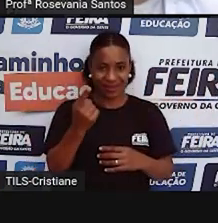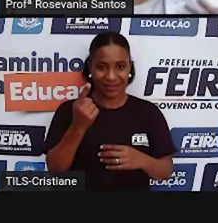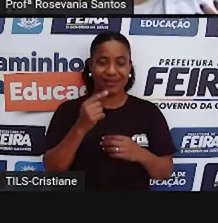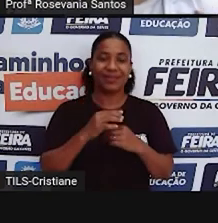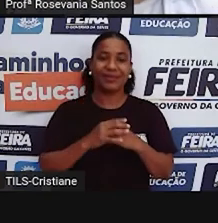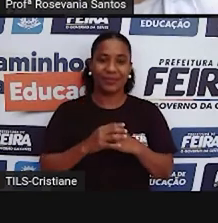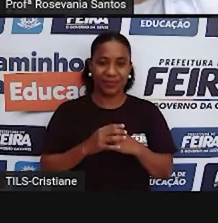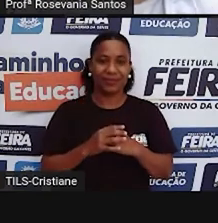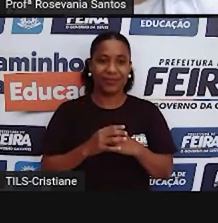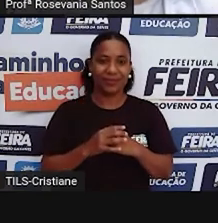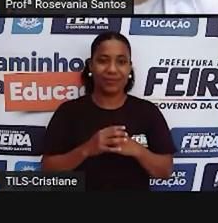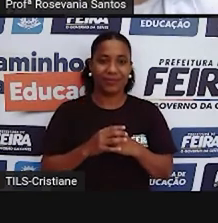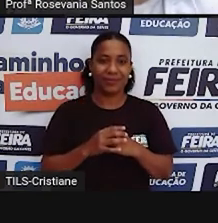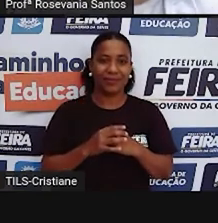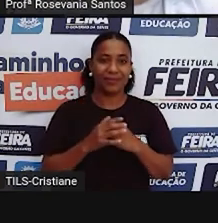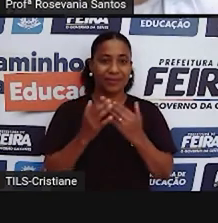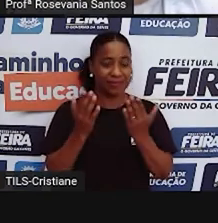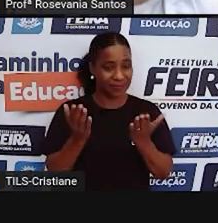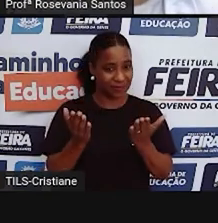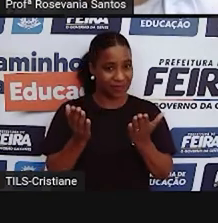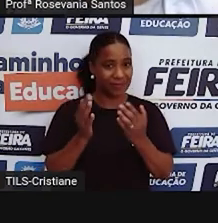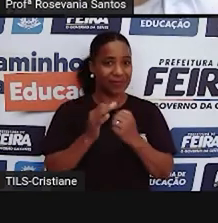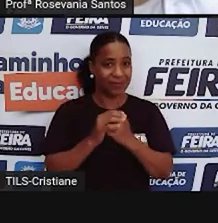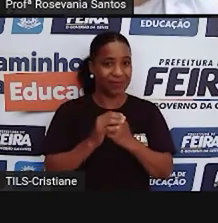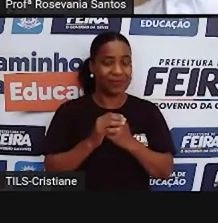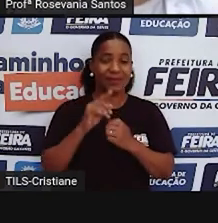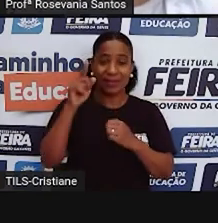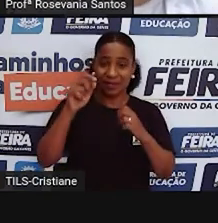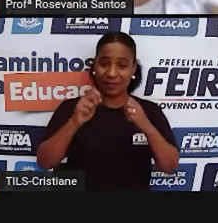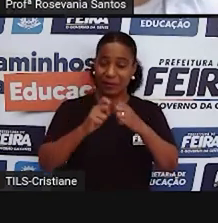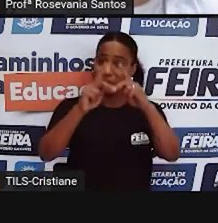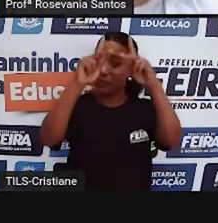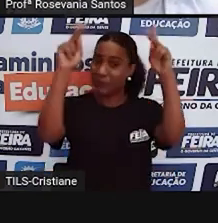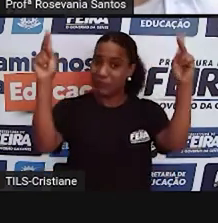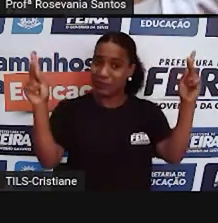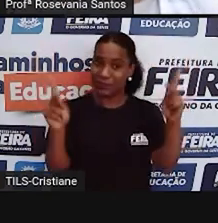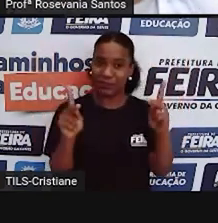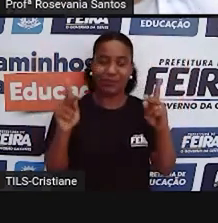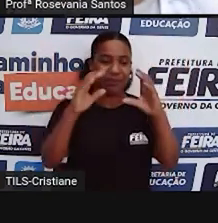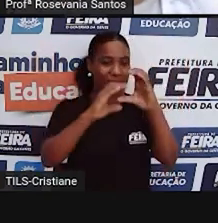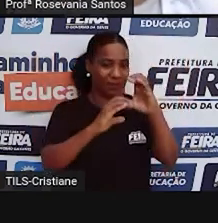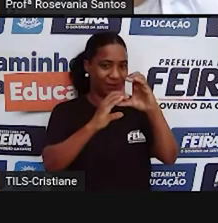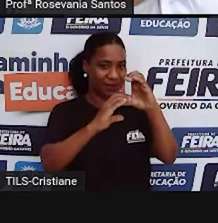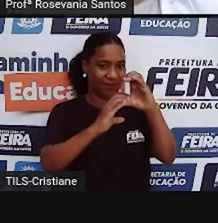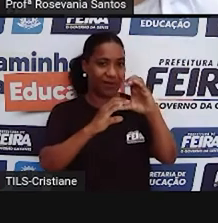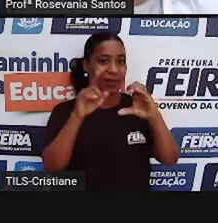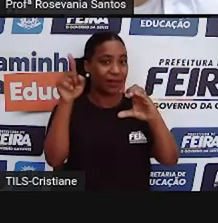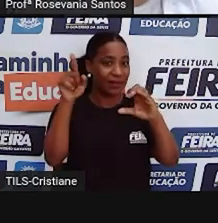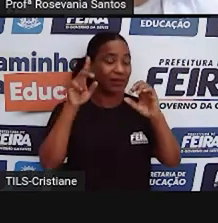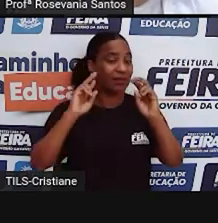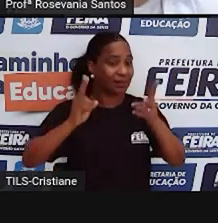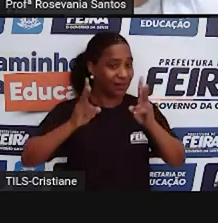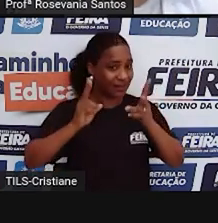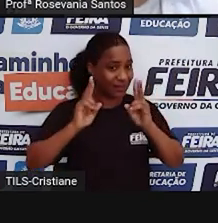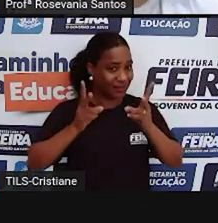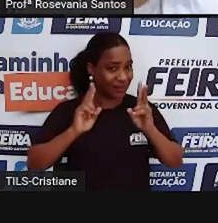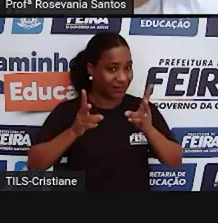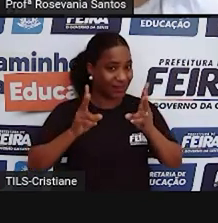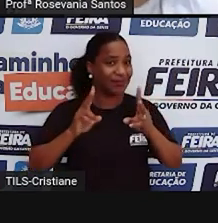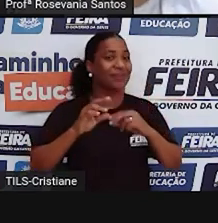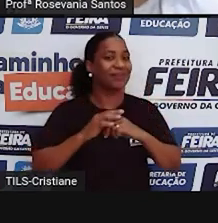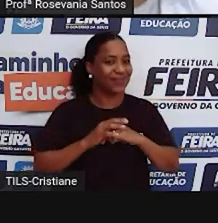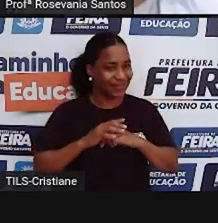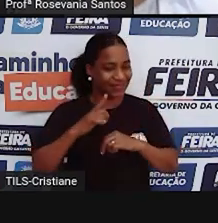de qualquer forma, no shopping, o Boulevard, sempre tem maquetes lá de condomínios, né? Sempre